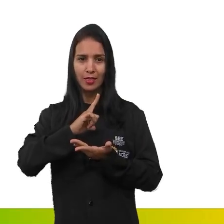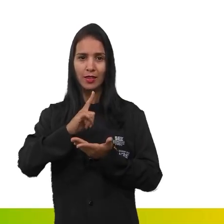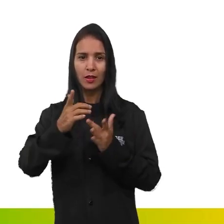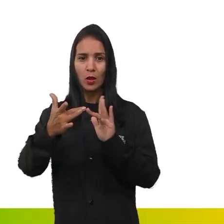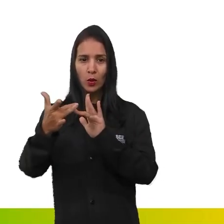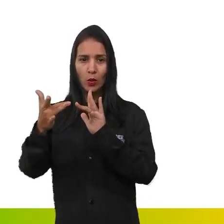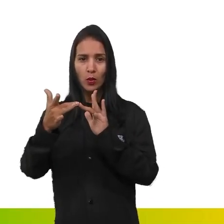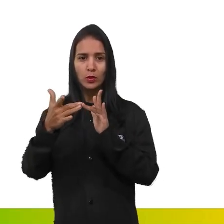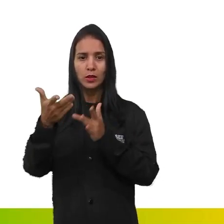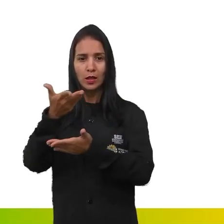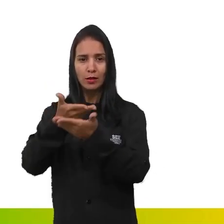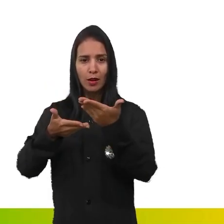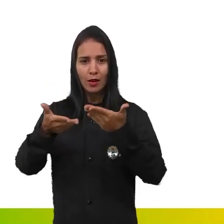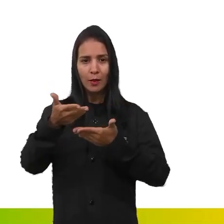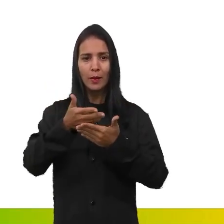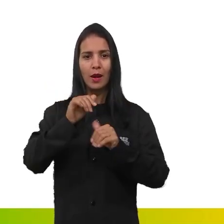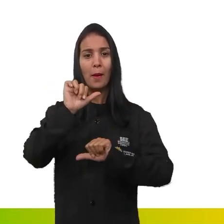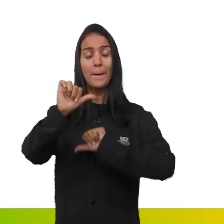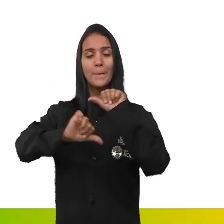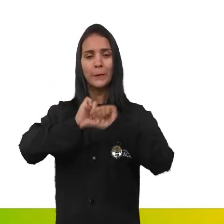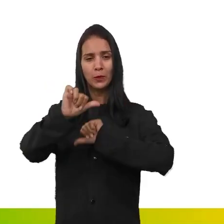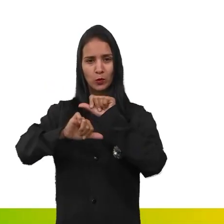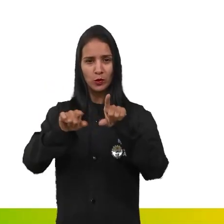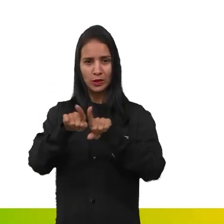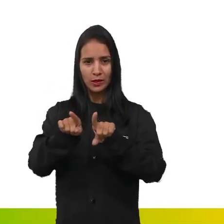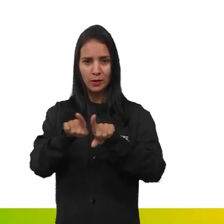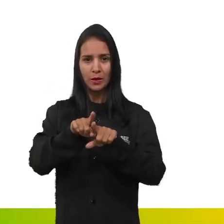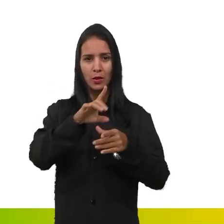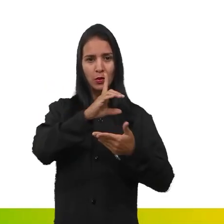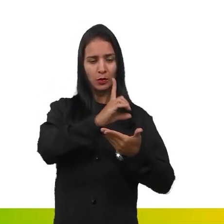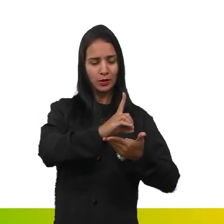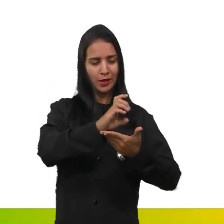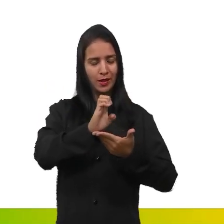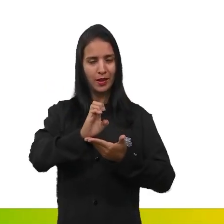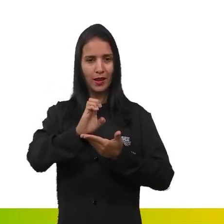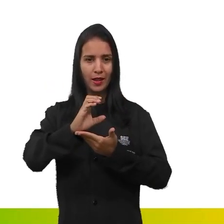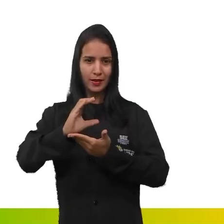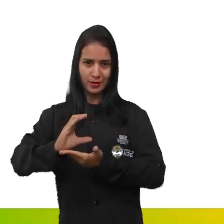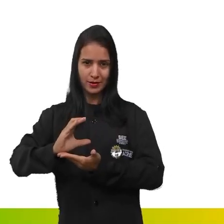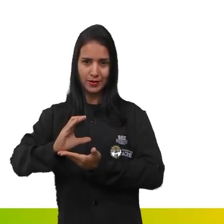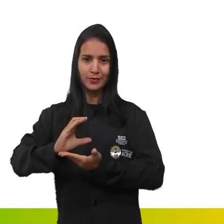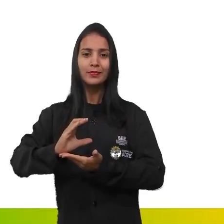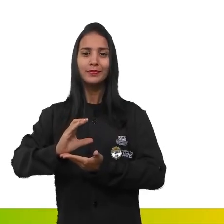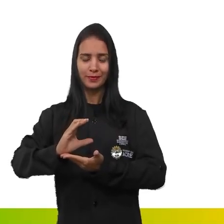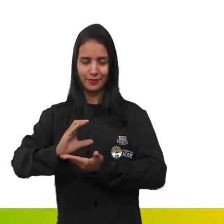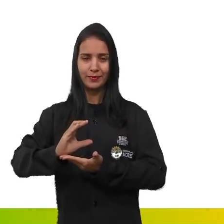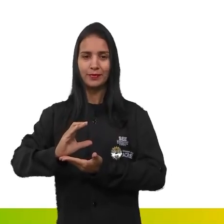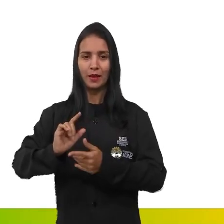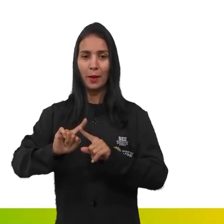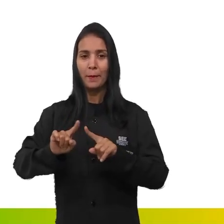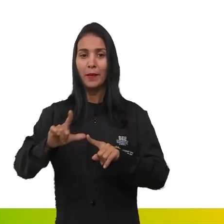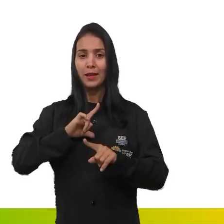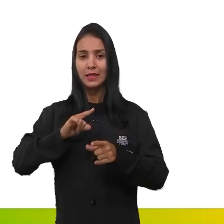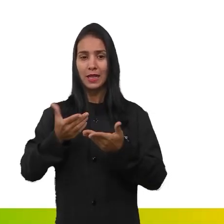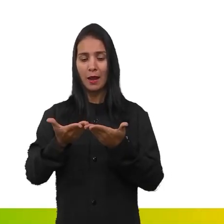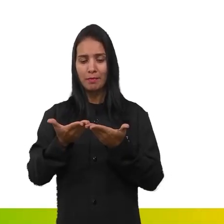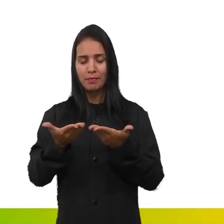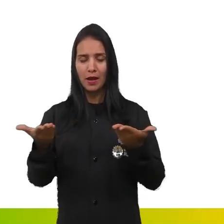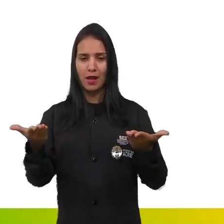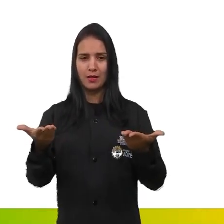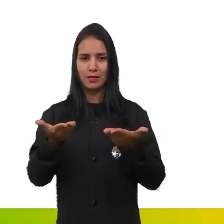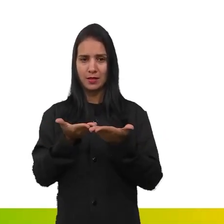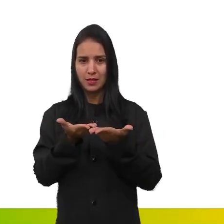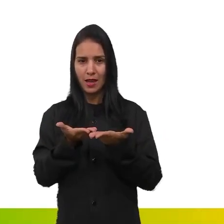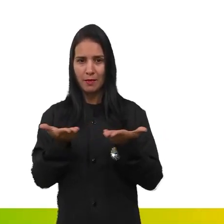aqui, DEC, como está em verde aqui. E esses dois sólidos aqui, essas duas